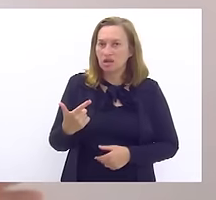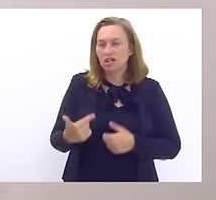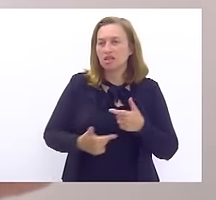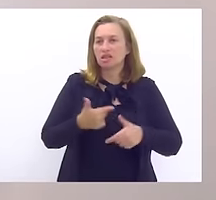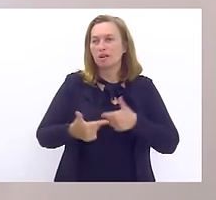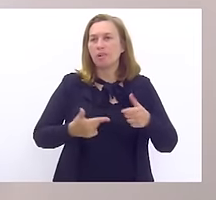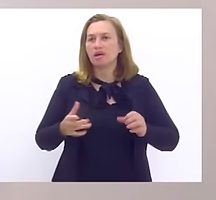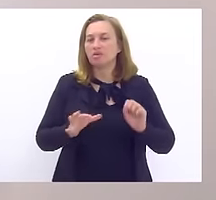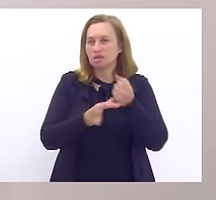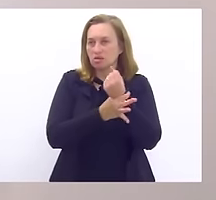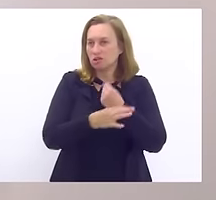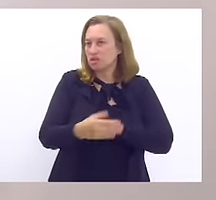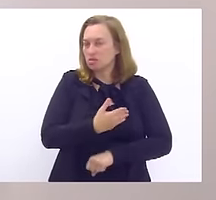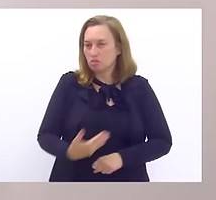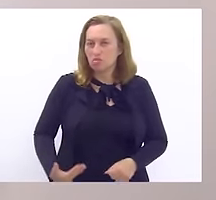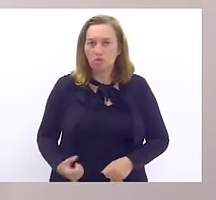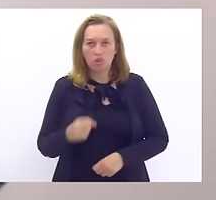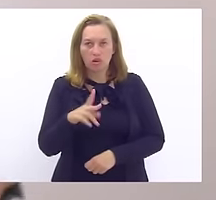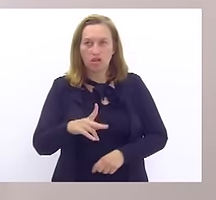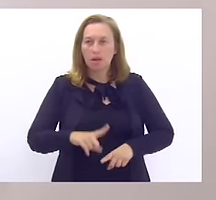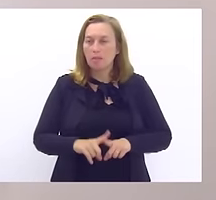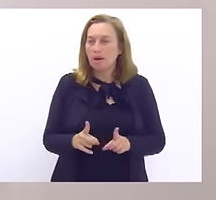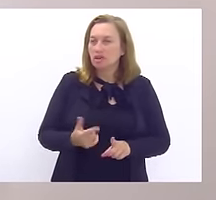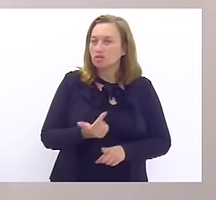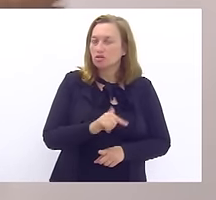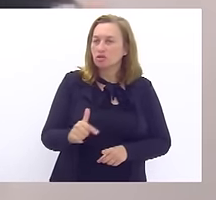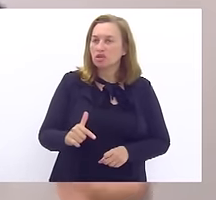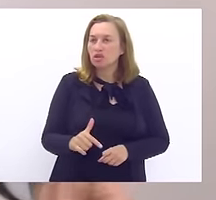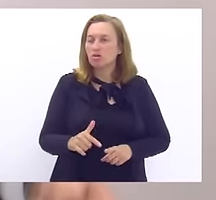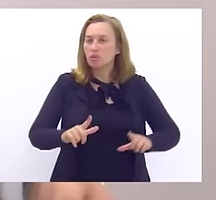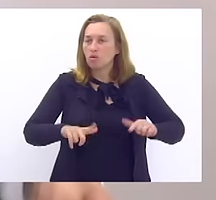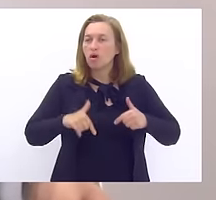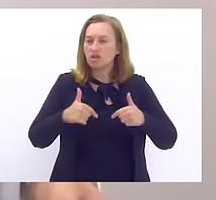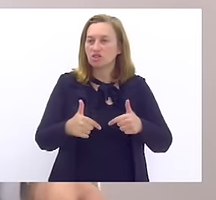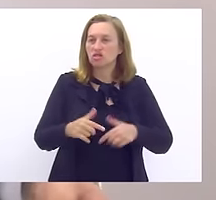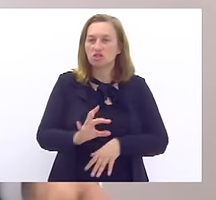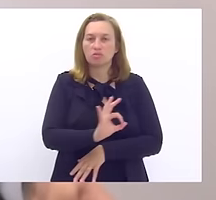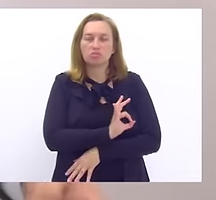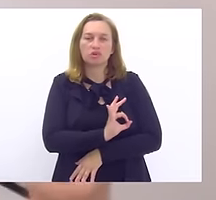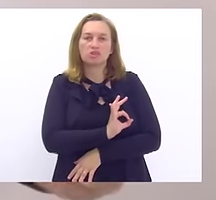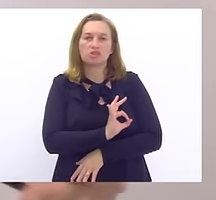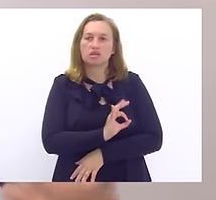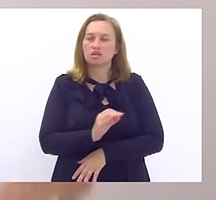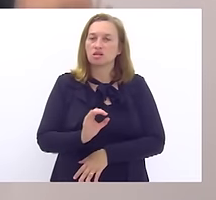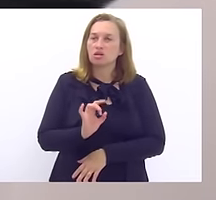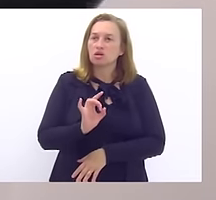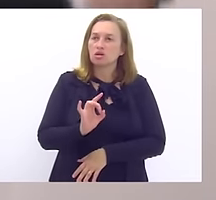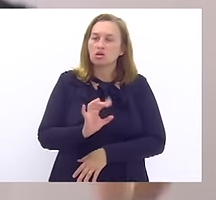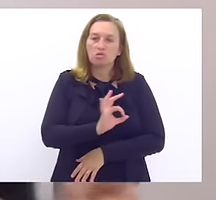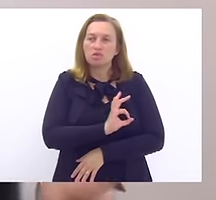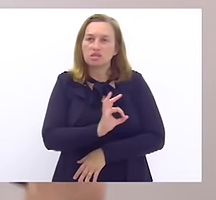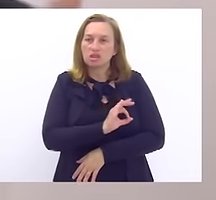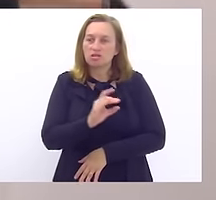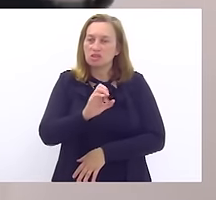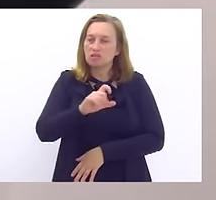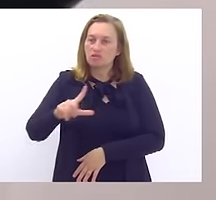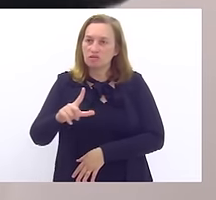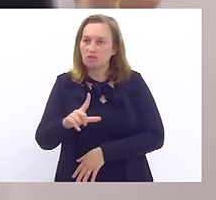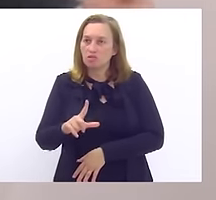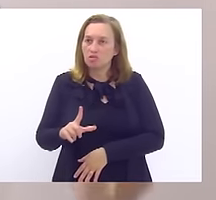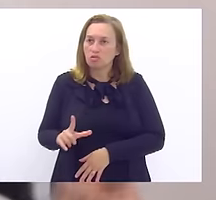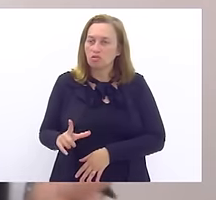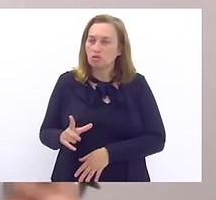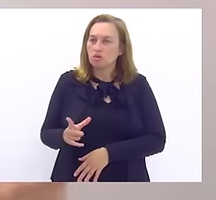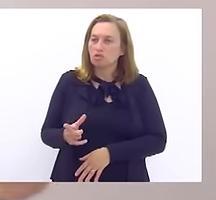de Segurança Pública fato agora não tem nenhuma ação efetiva do policial civil compreende o policial civil não sarqueia ninguém não